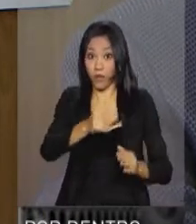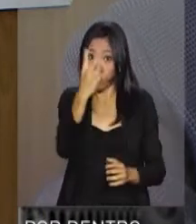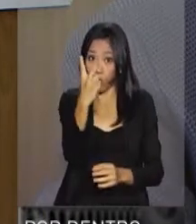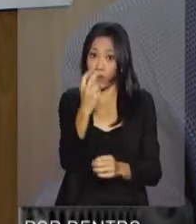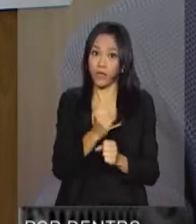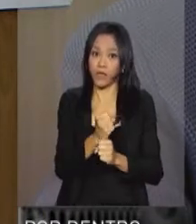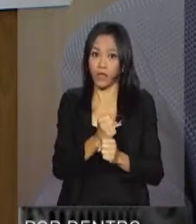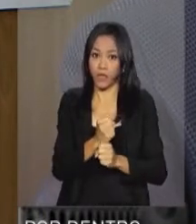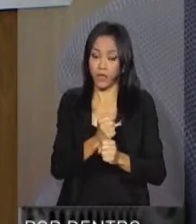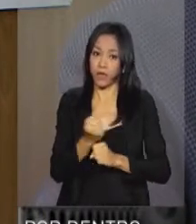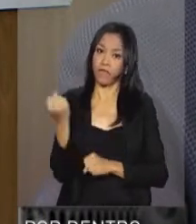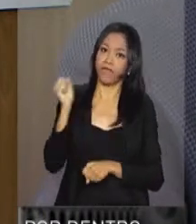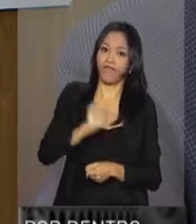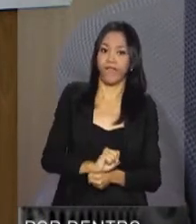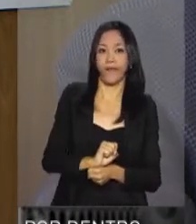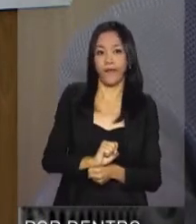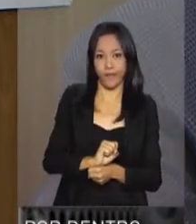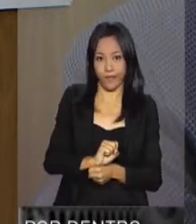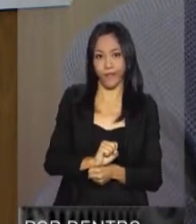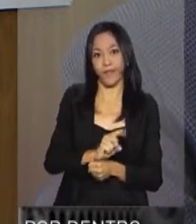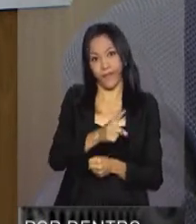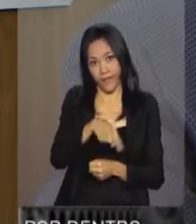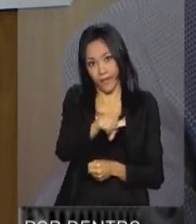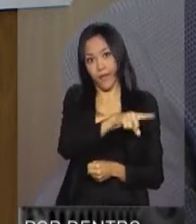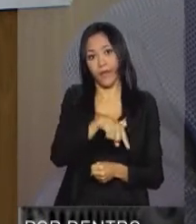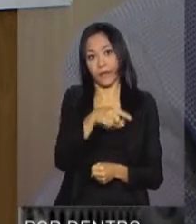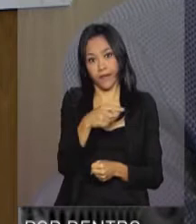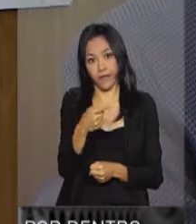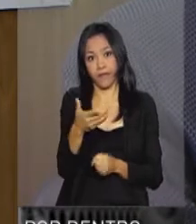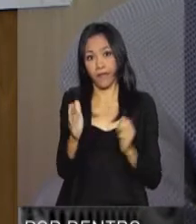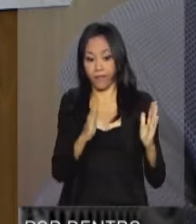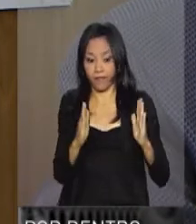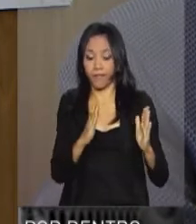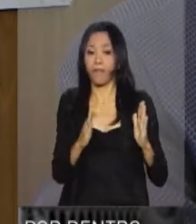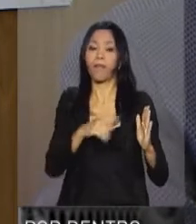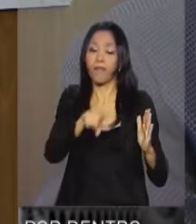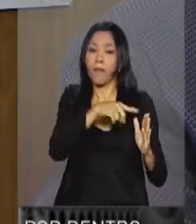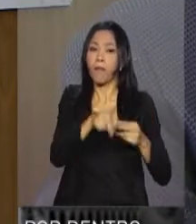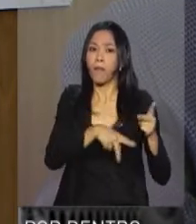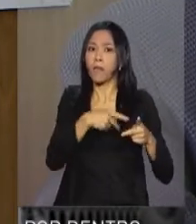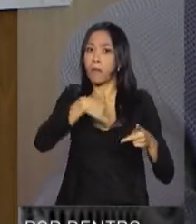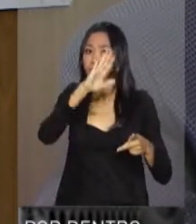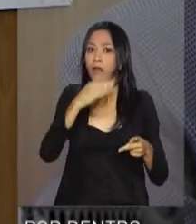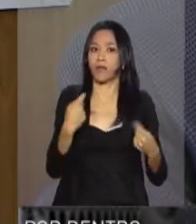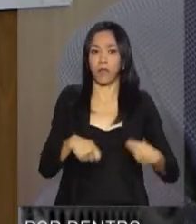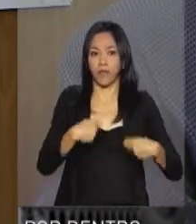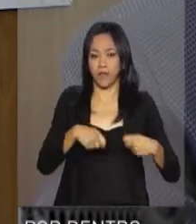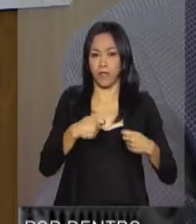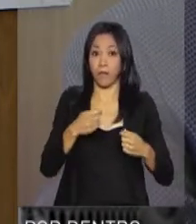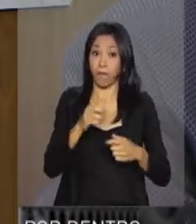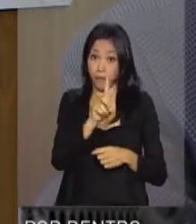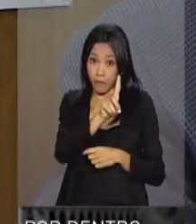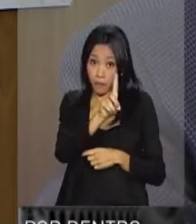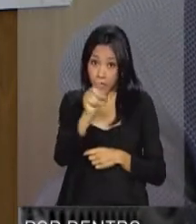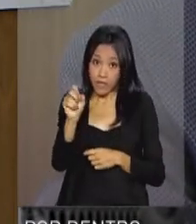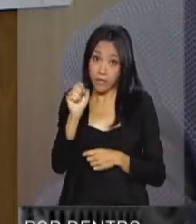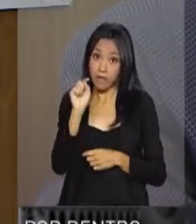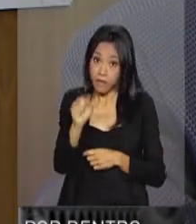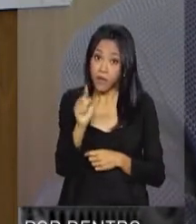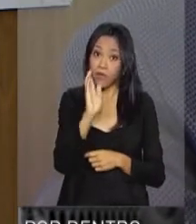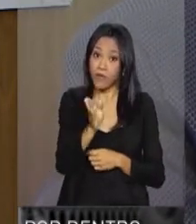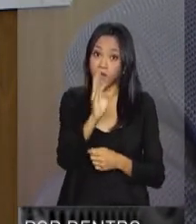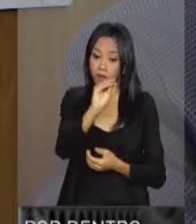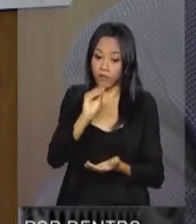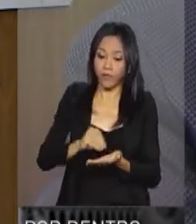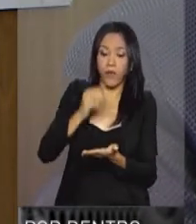faixa da população que realmente mais precisa e que neste ano já 100 mil unidades já foram colocadas nos sistemas de contratação